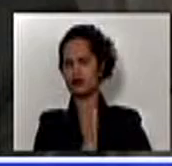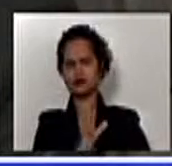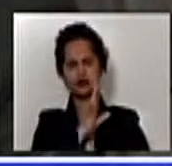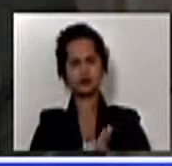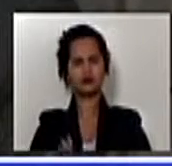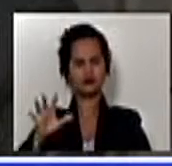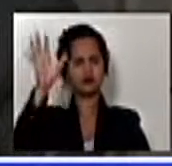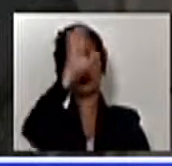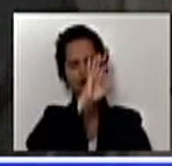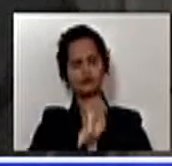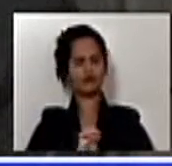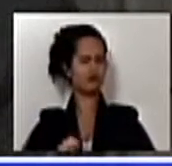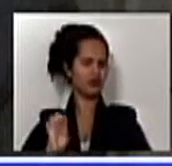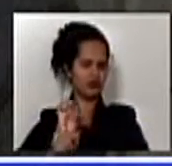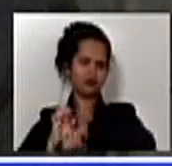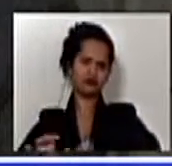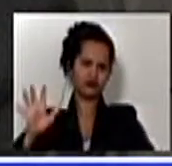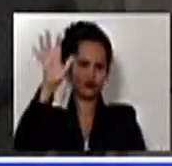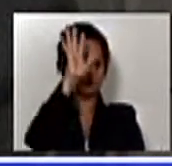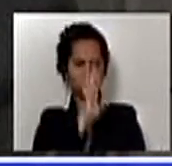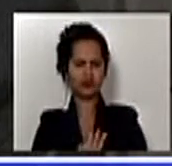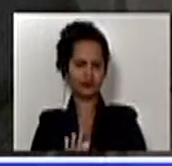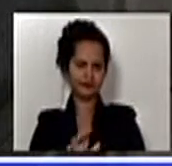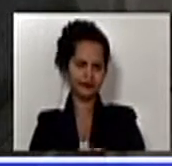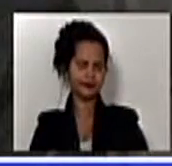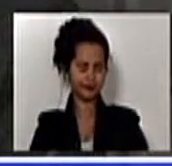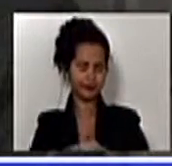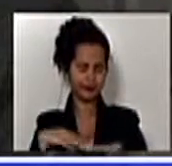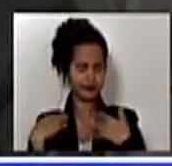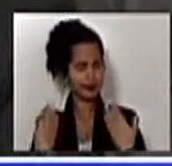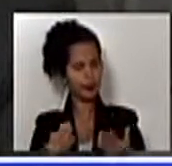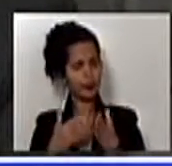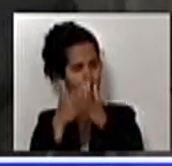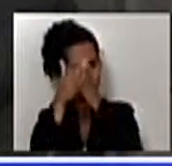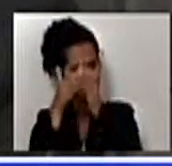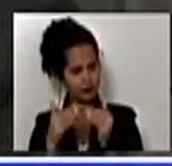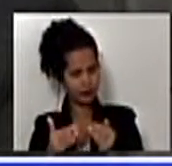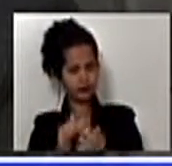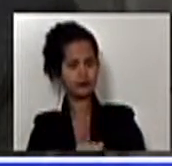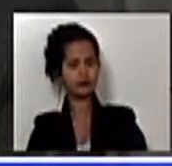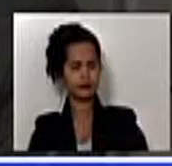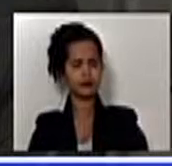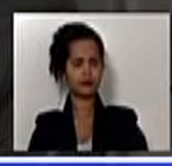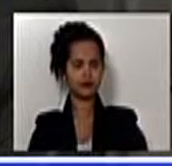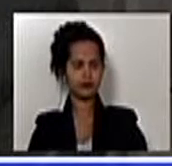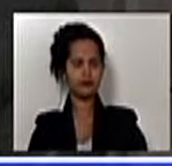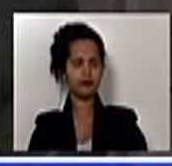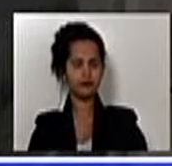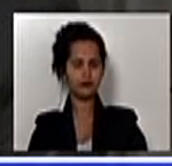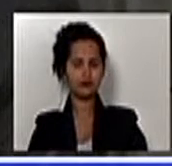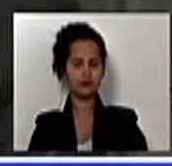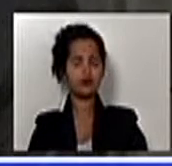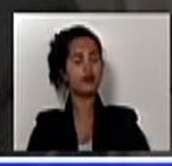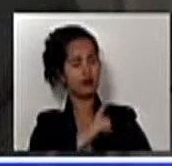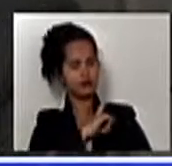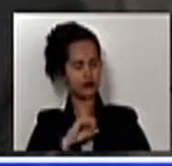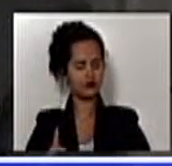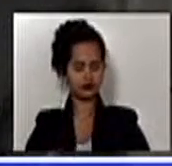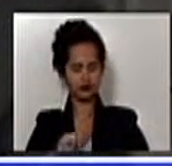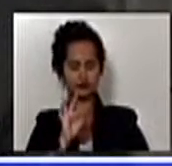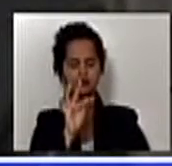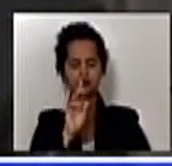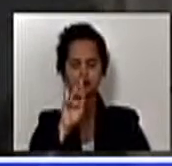em todos os estados da federação. Então eu faço, deputado Francisco Tenório,